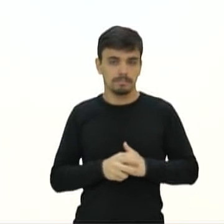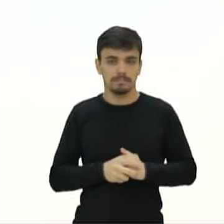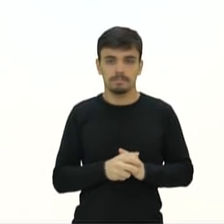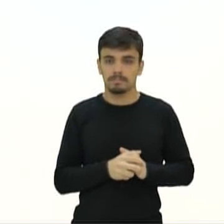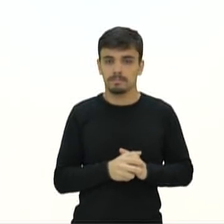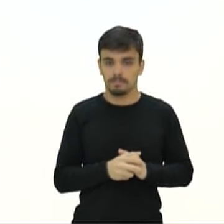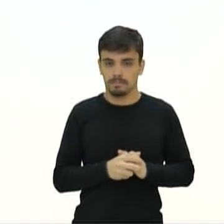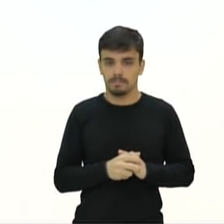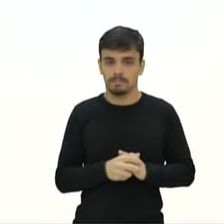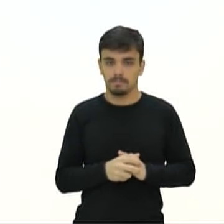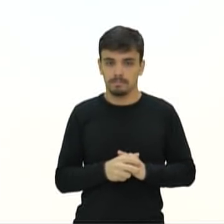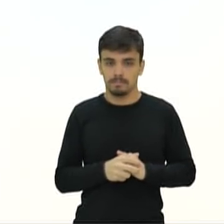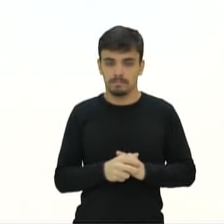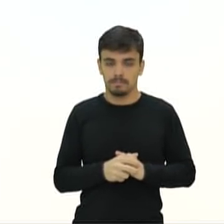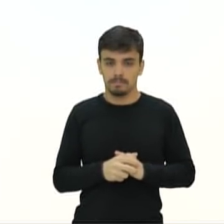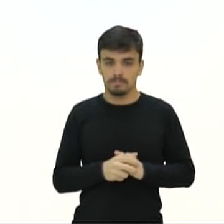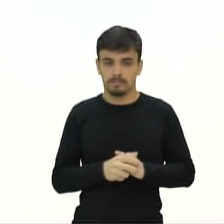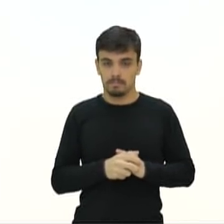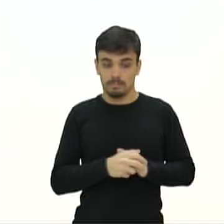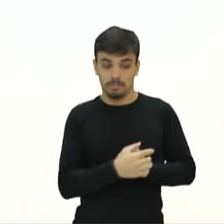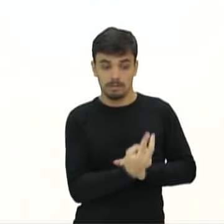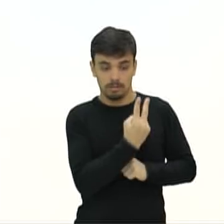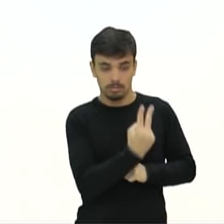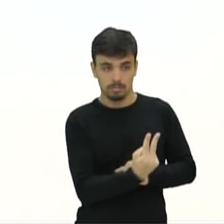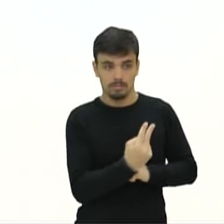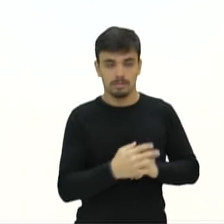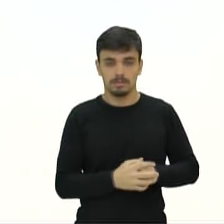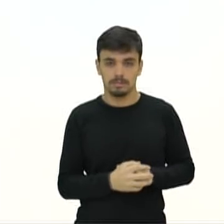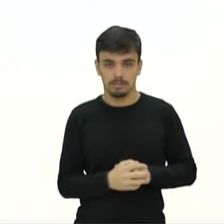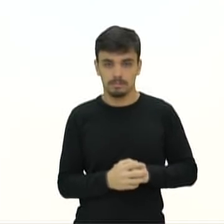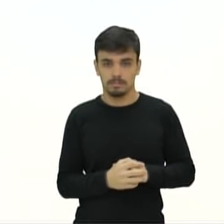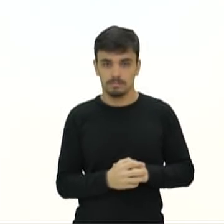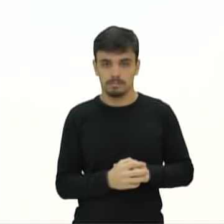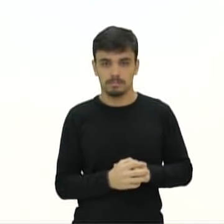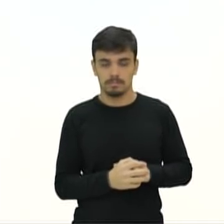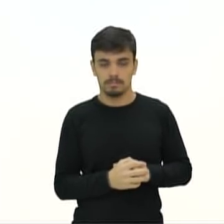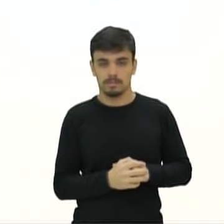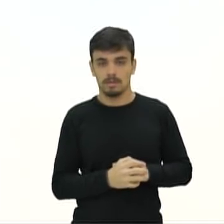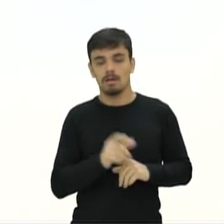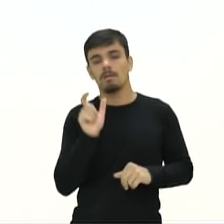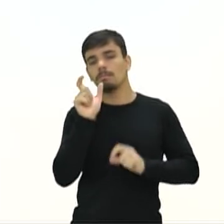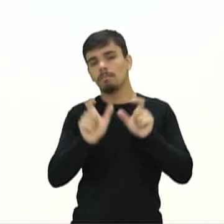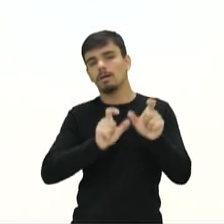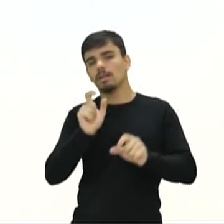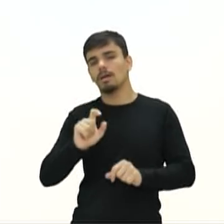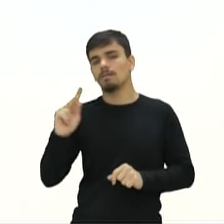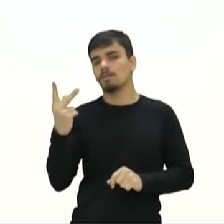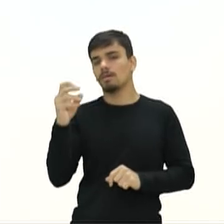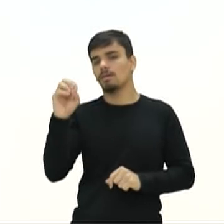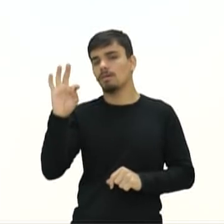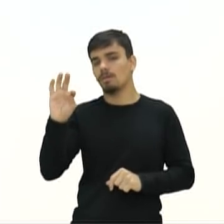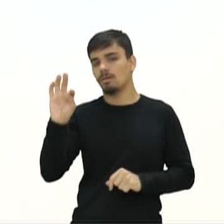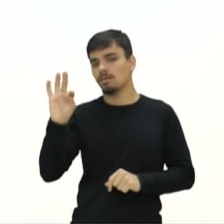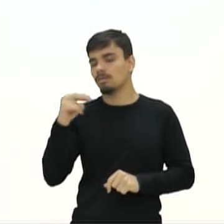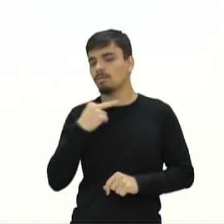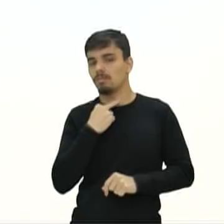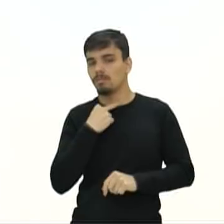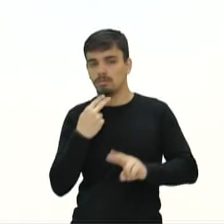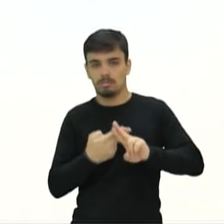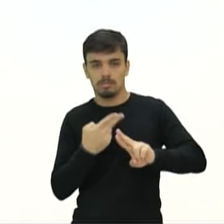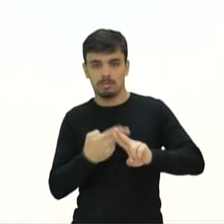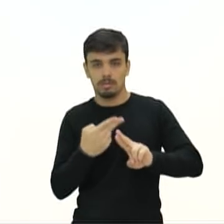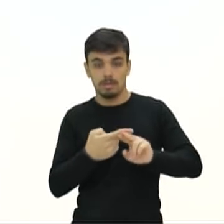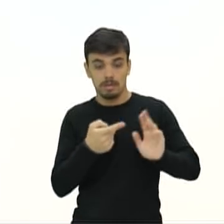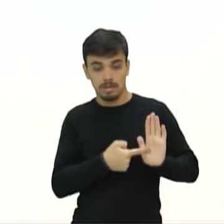wasn't from Brazil. Número 2. A palavra hot não poderia ser usada ao se